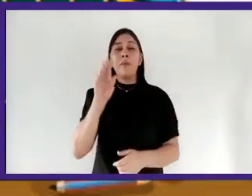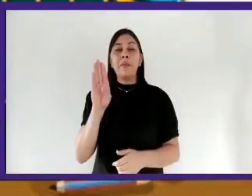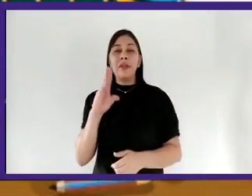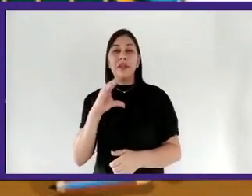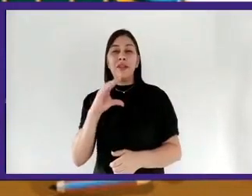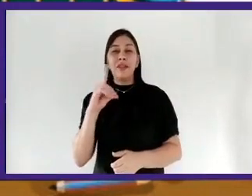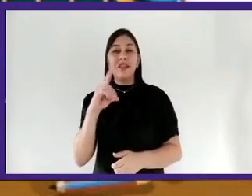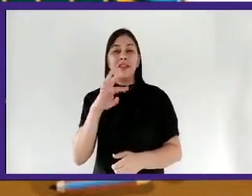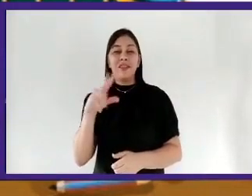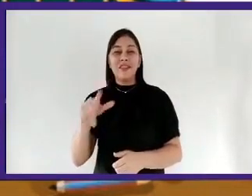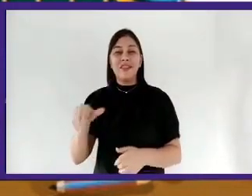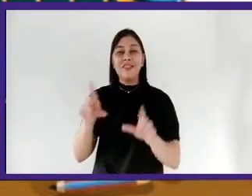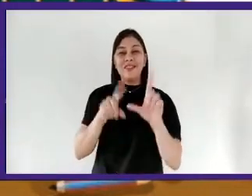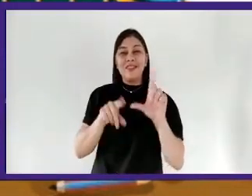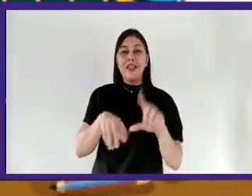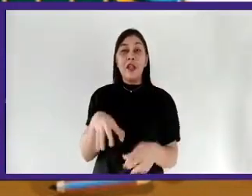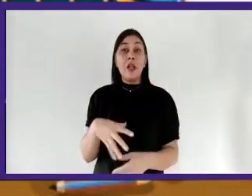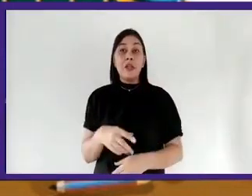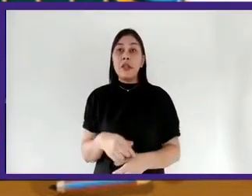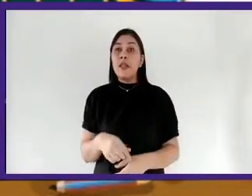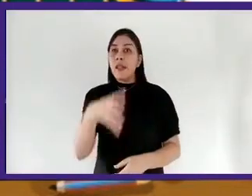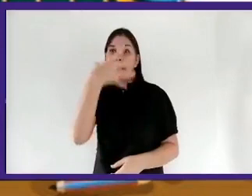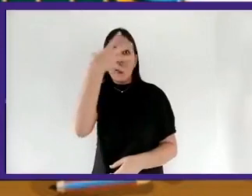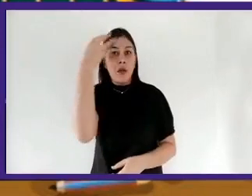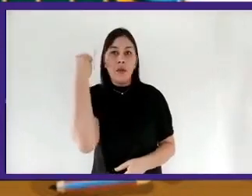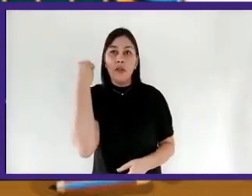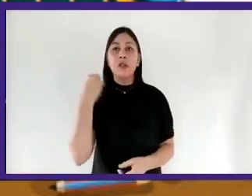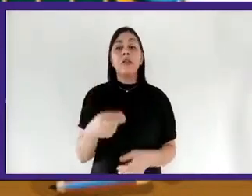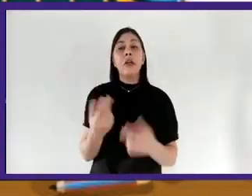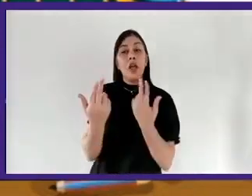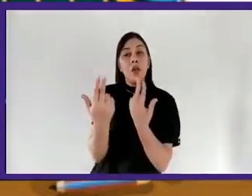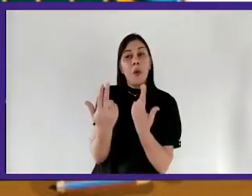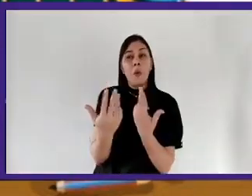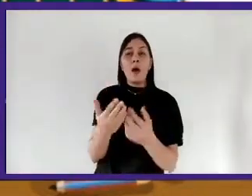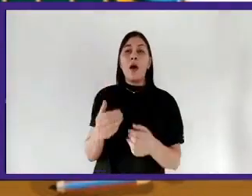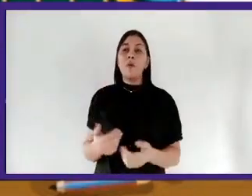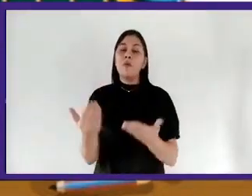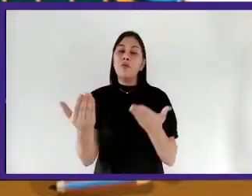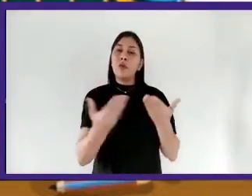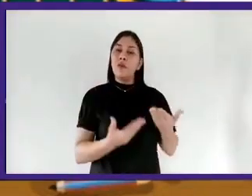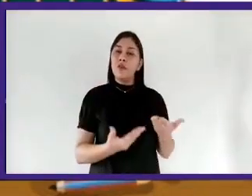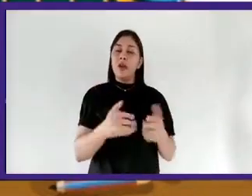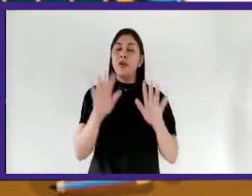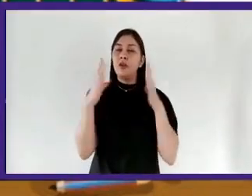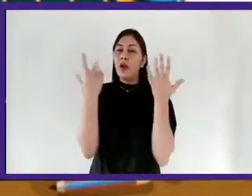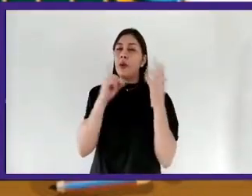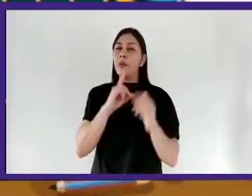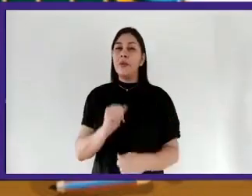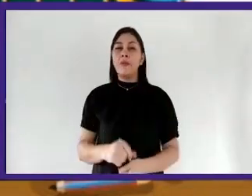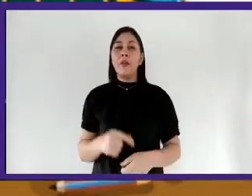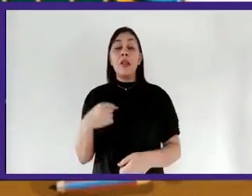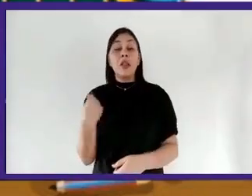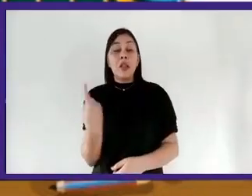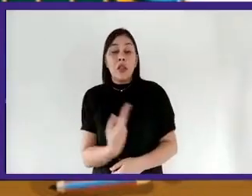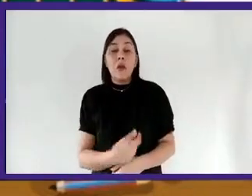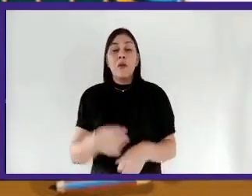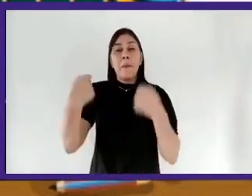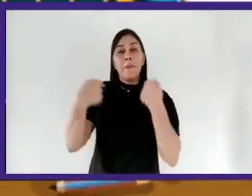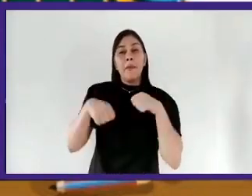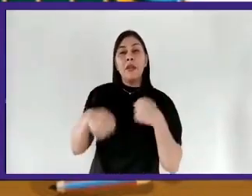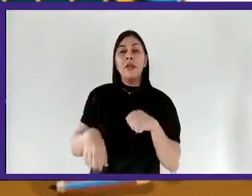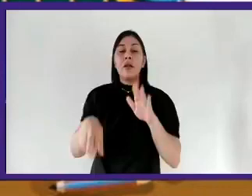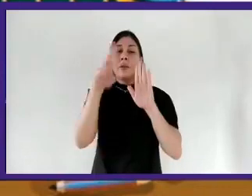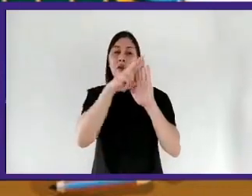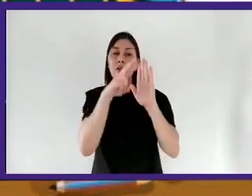seu alfabeto. E não esqueçam, hein? Assim como os convidados da festa do seu alfabeto, nós